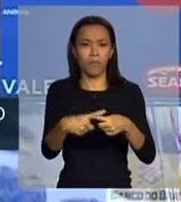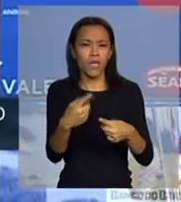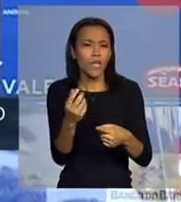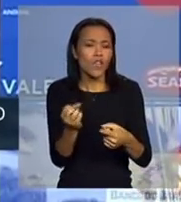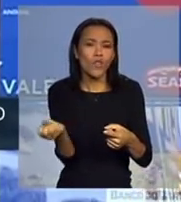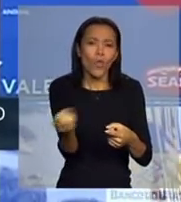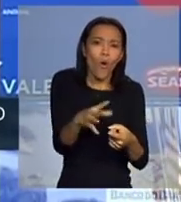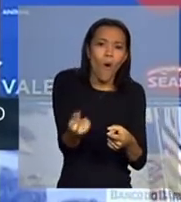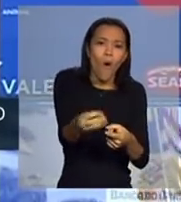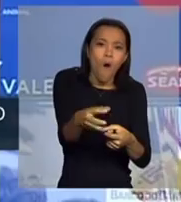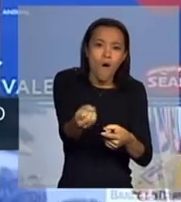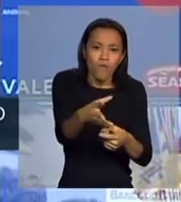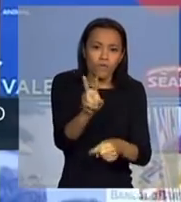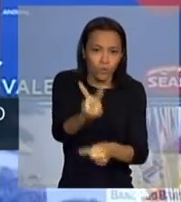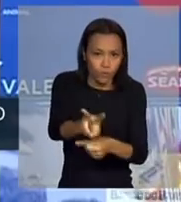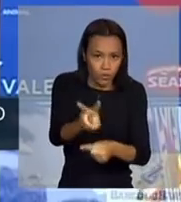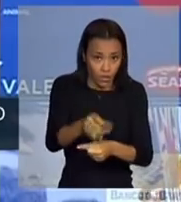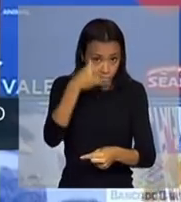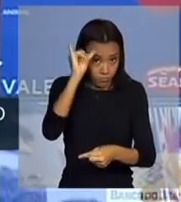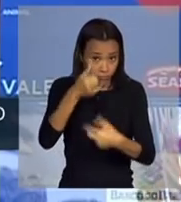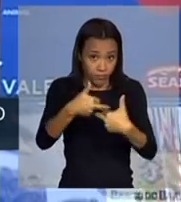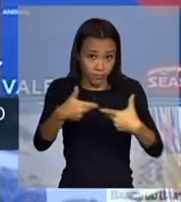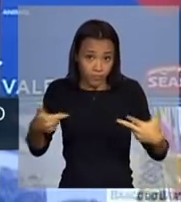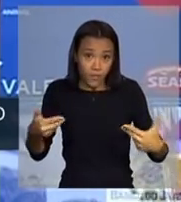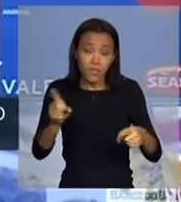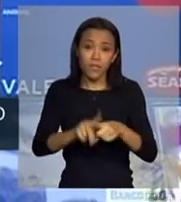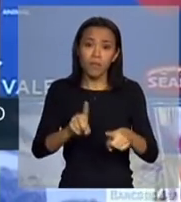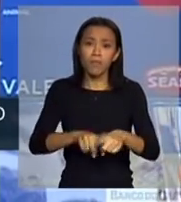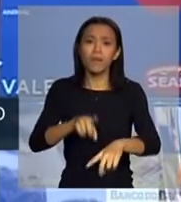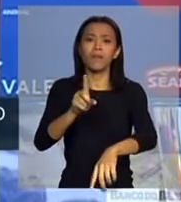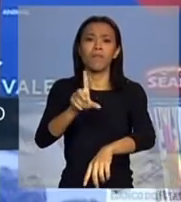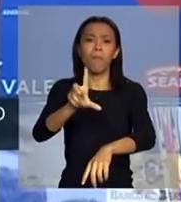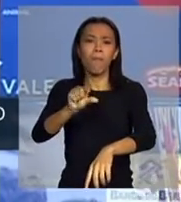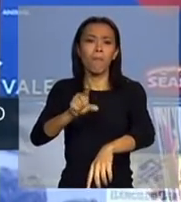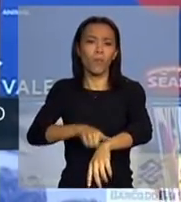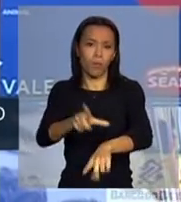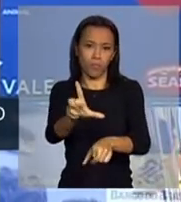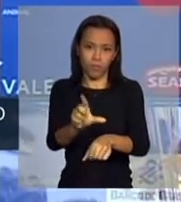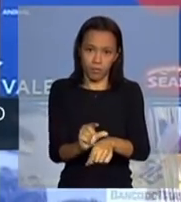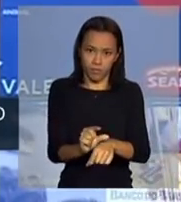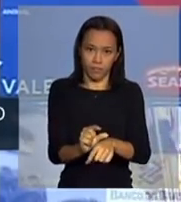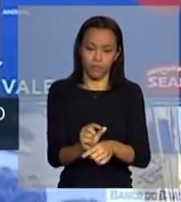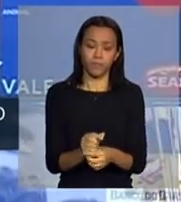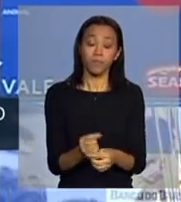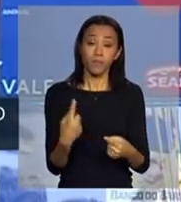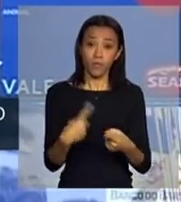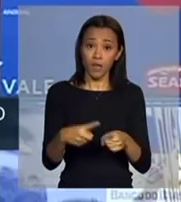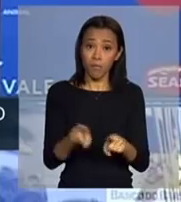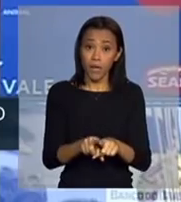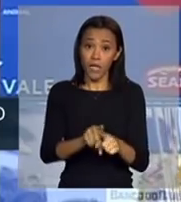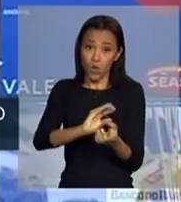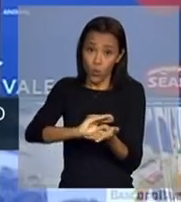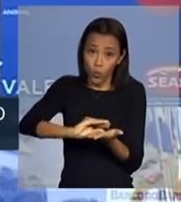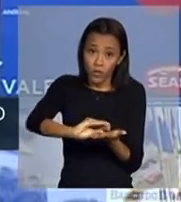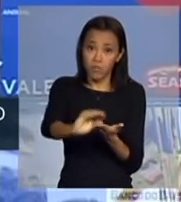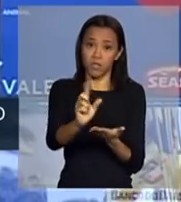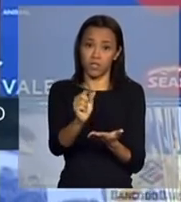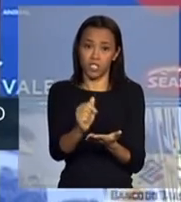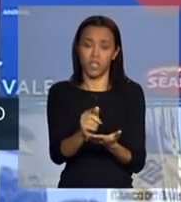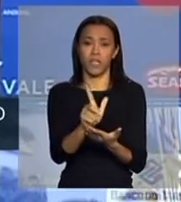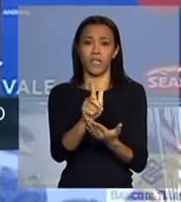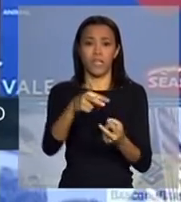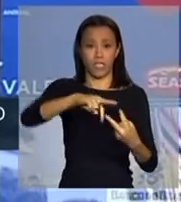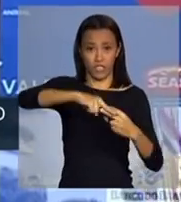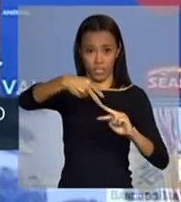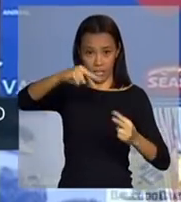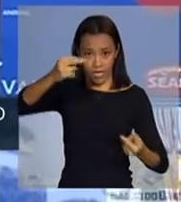crias em mais de um ano em relação à média de um rebanho sem melhoramento. O investimento em genética, pastagem e